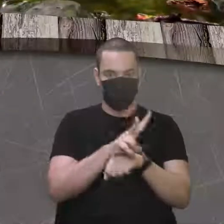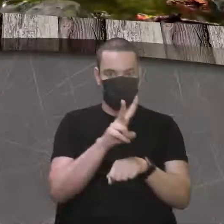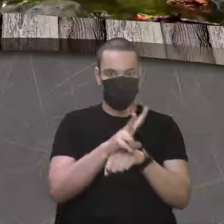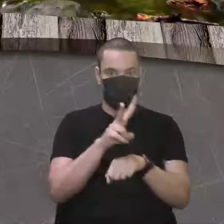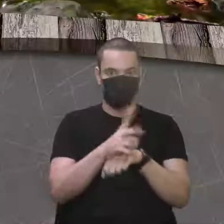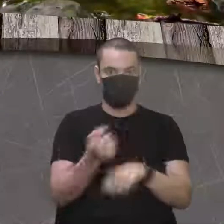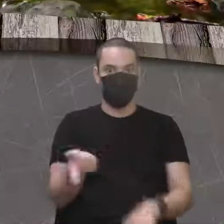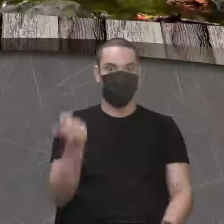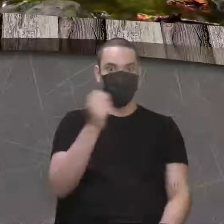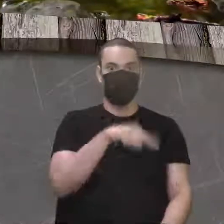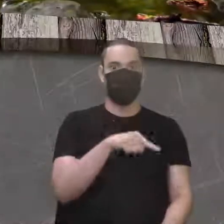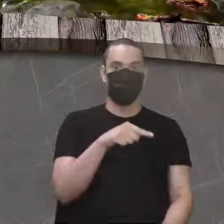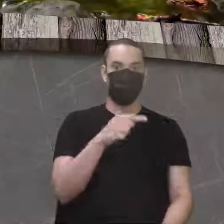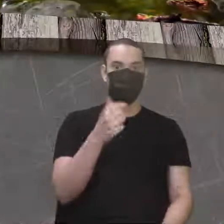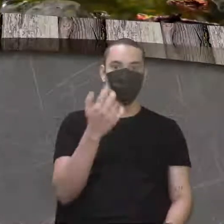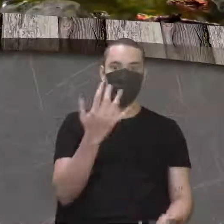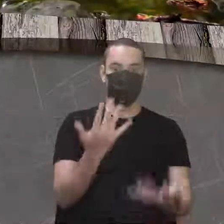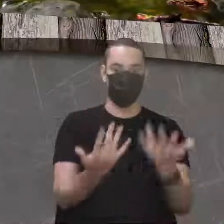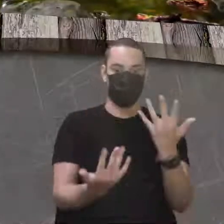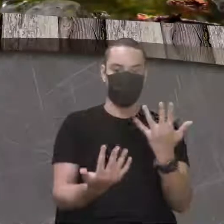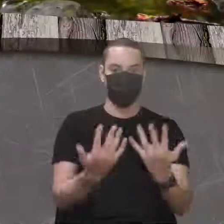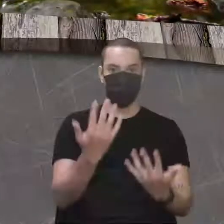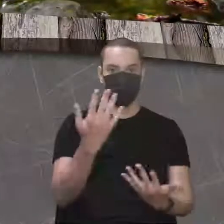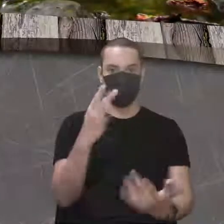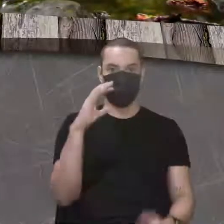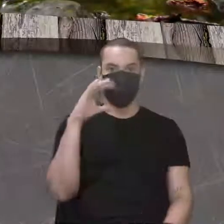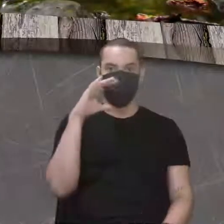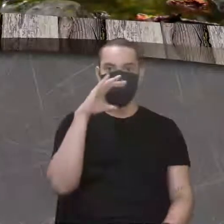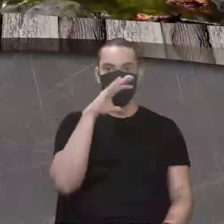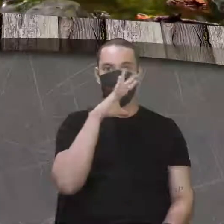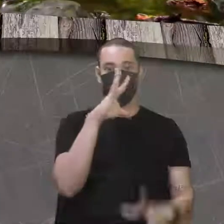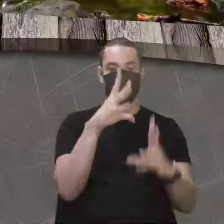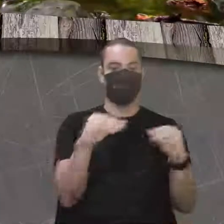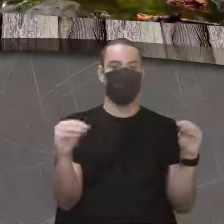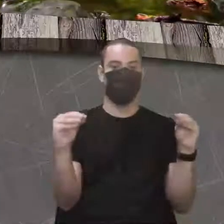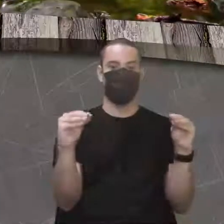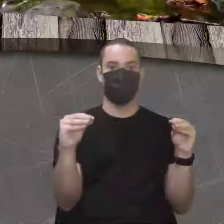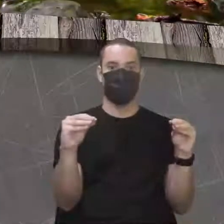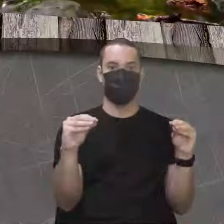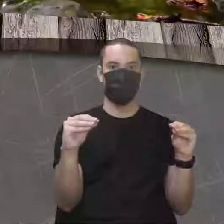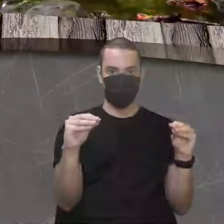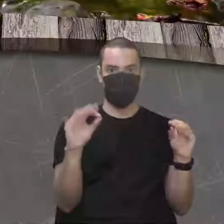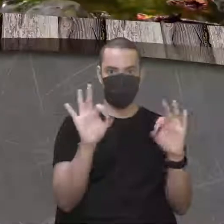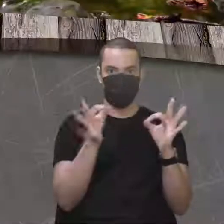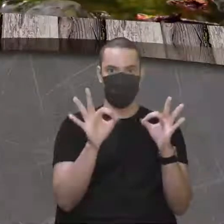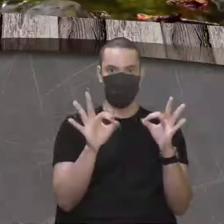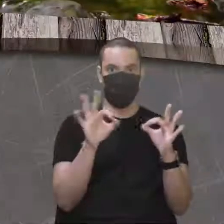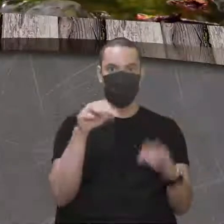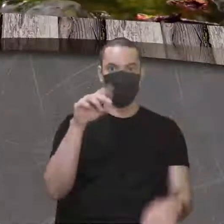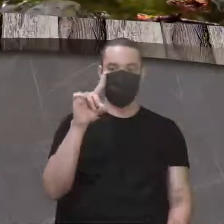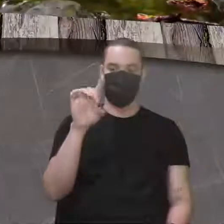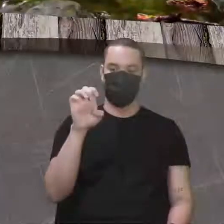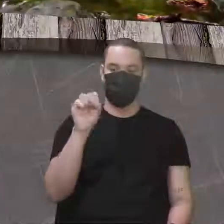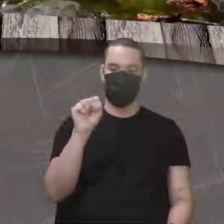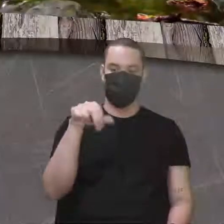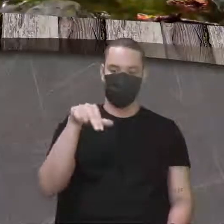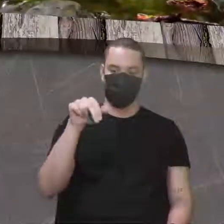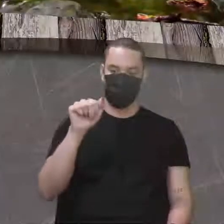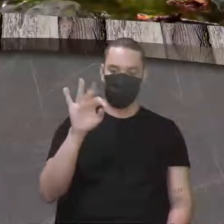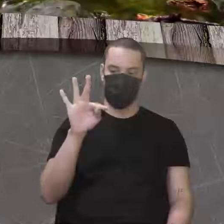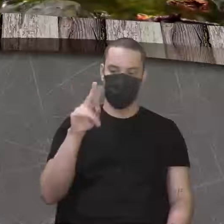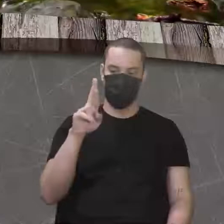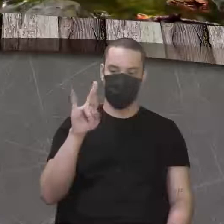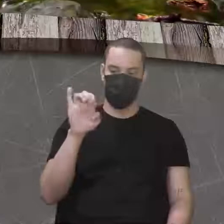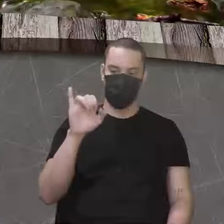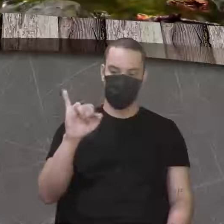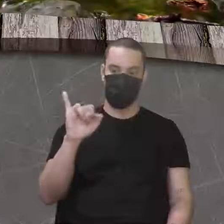levei essas bactérias numa substância e aqueci. Então, eu desnaturei a sua proteção, a sua cápsula.